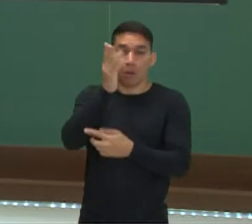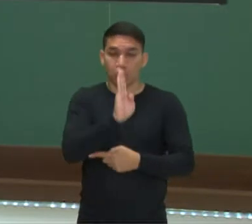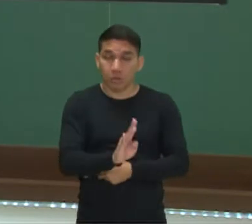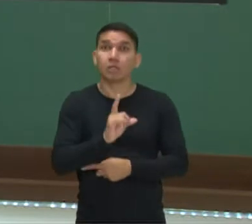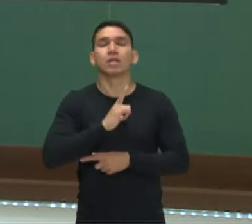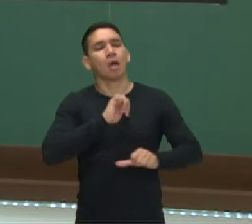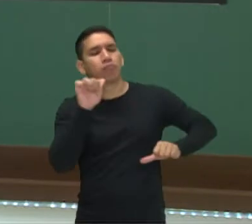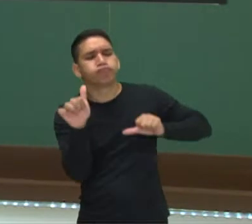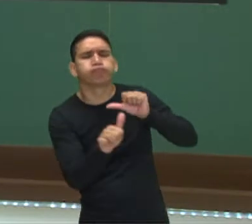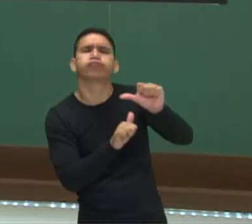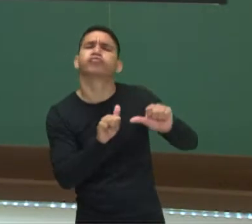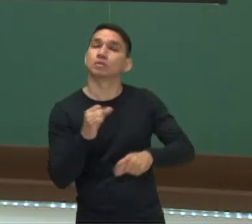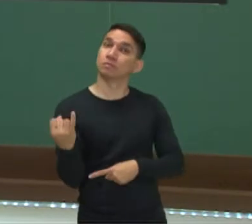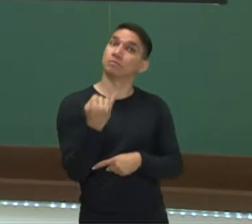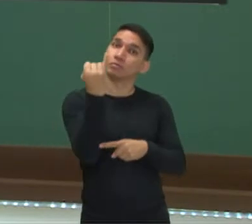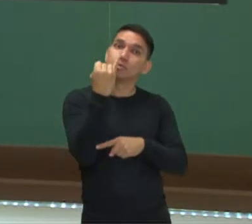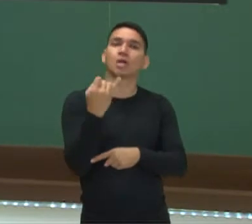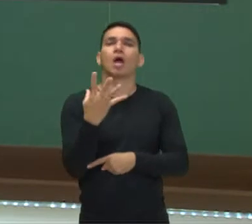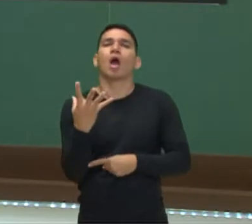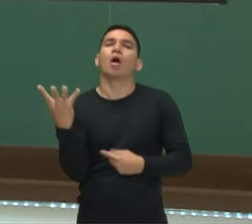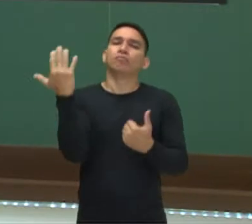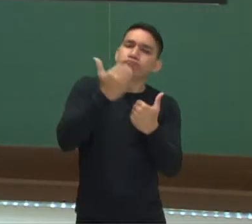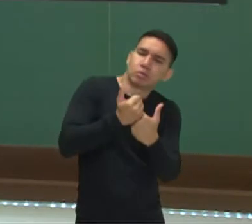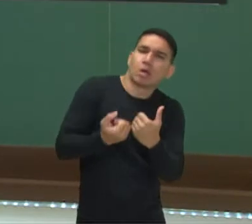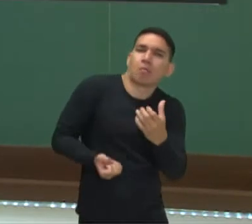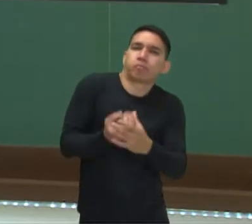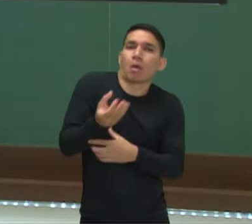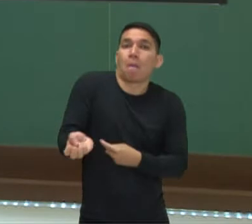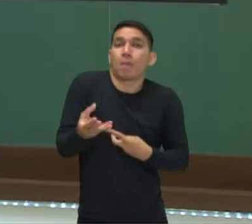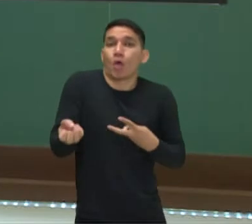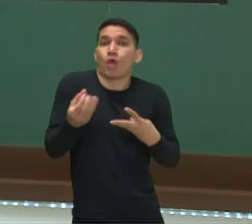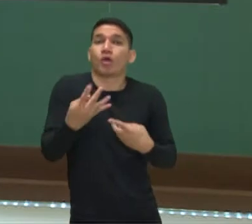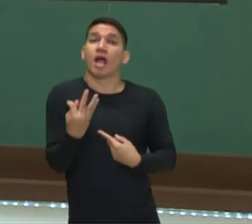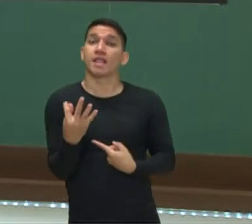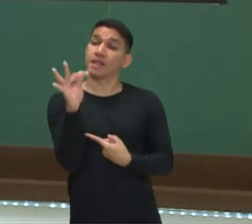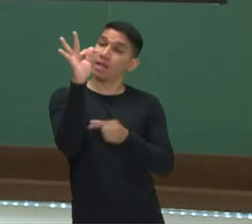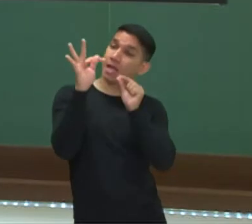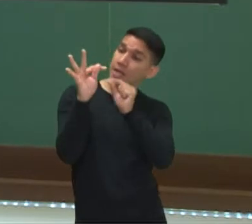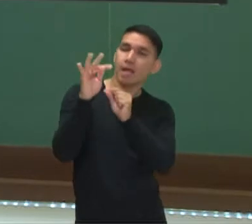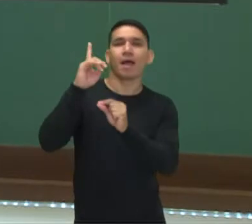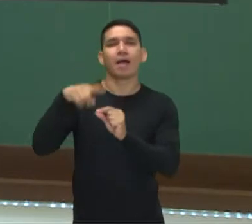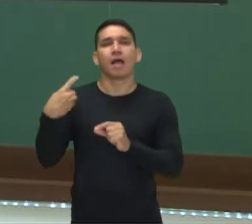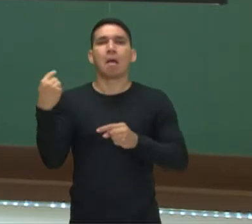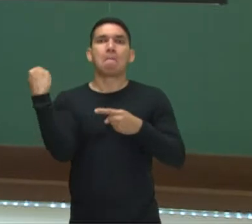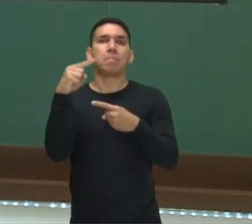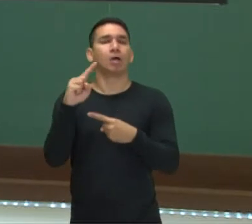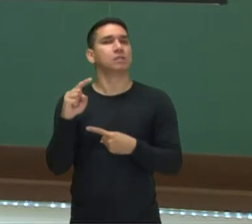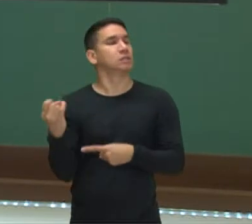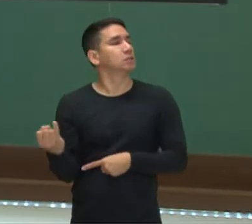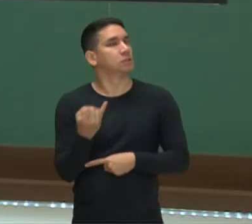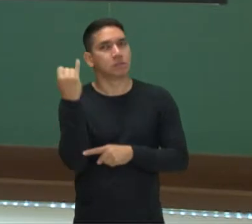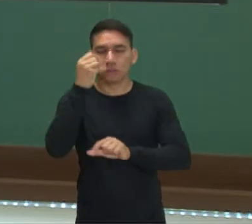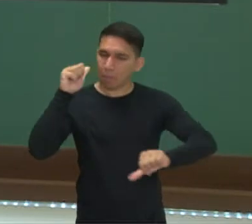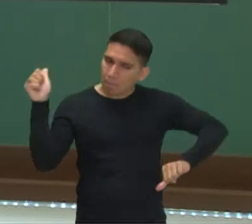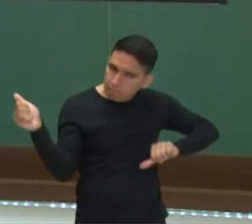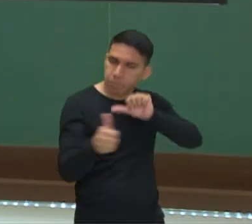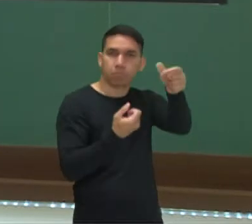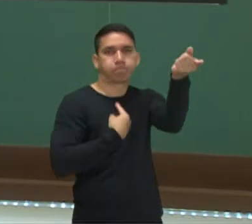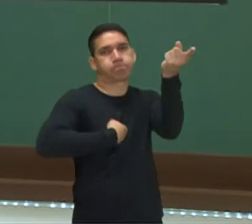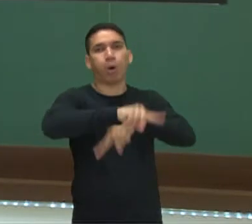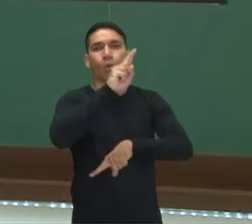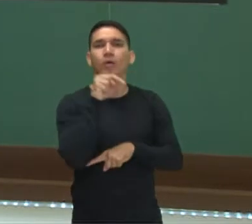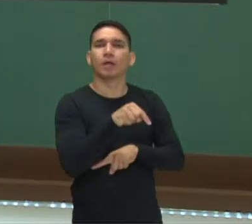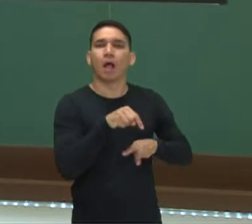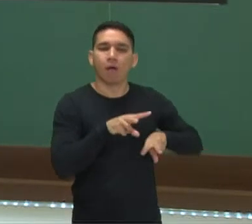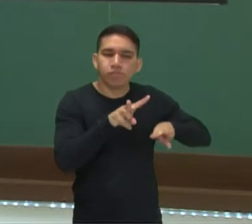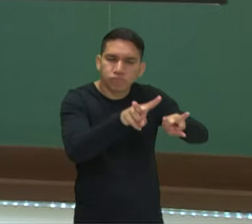O emprego cada vez maior de tecnologia, por exemplo, foi um fator importantíssimo para o desenvolvimento no campo, para